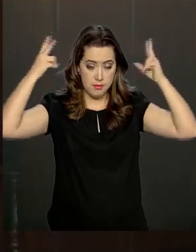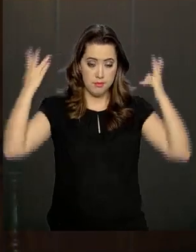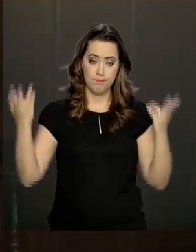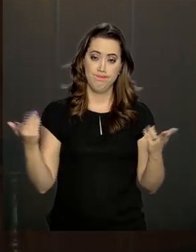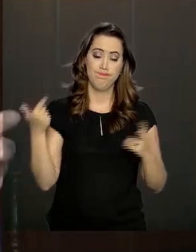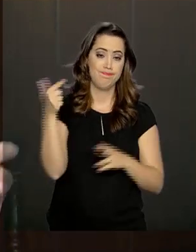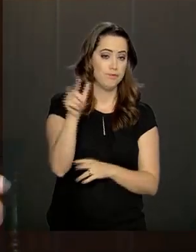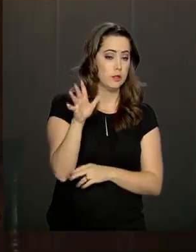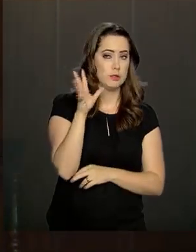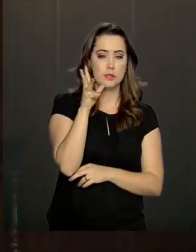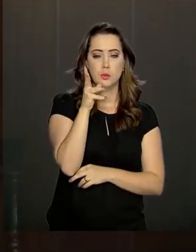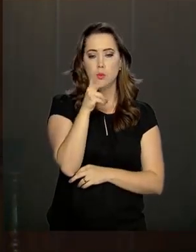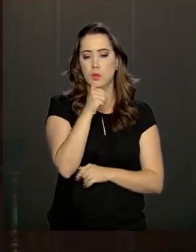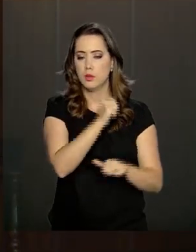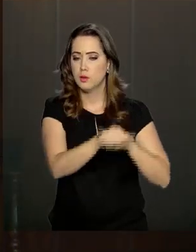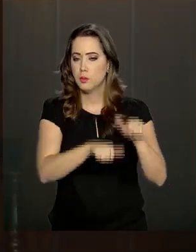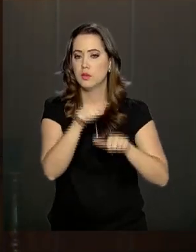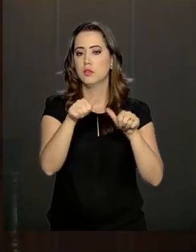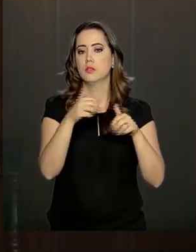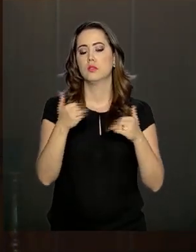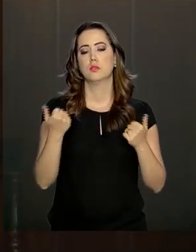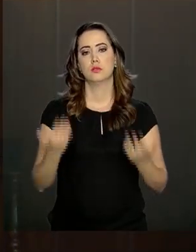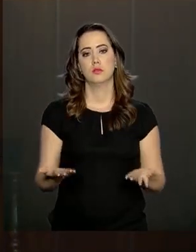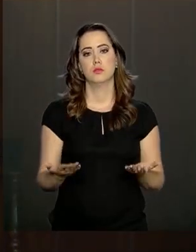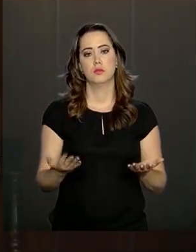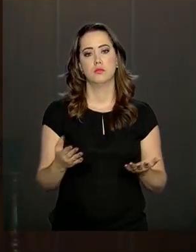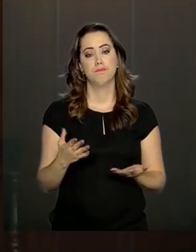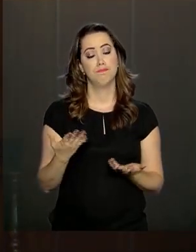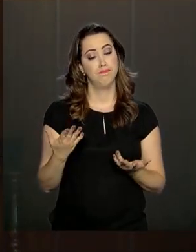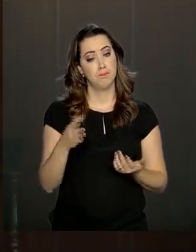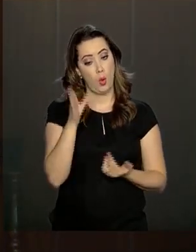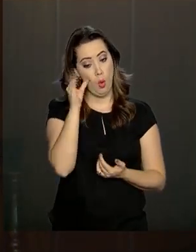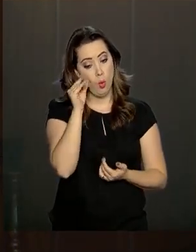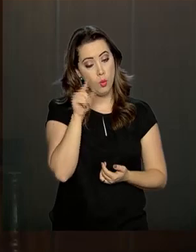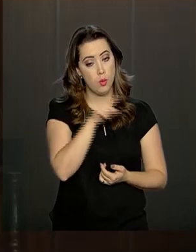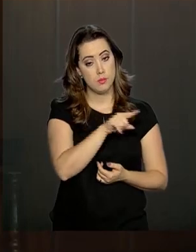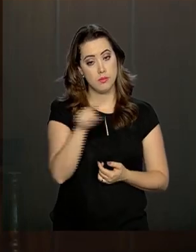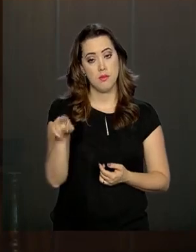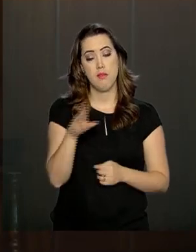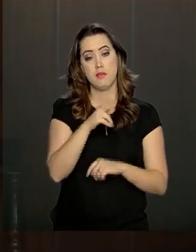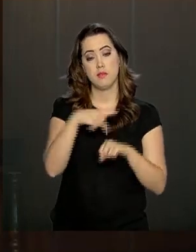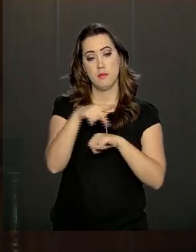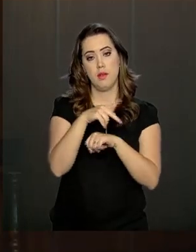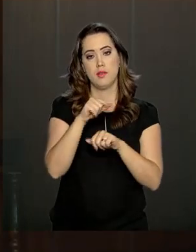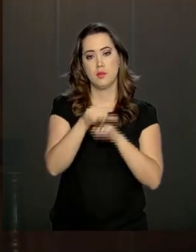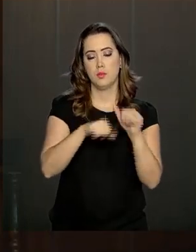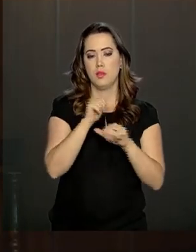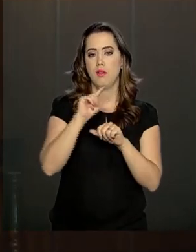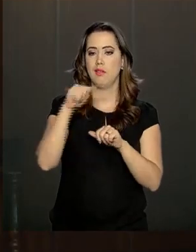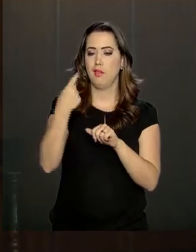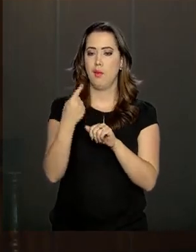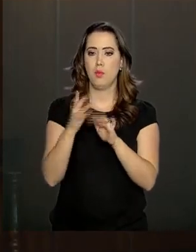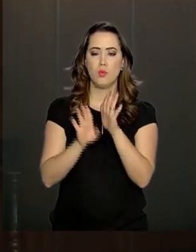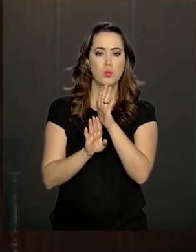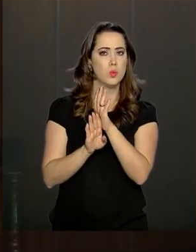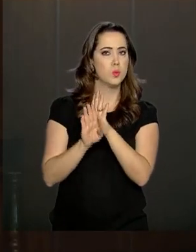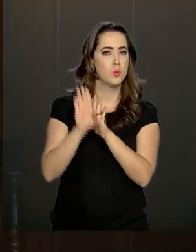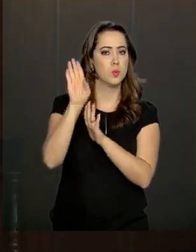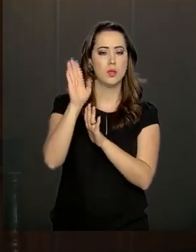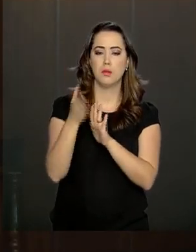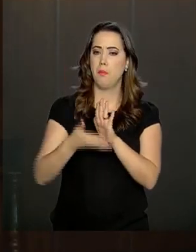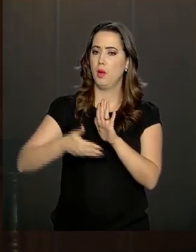demoraram a fazer a mudança. Curiosamente, todos esses países que fizeram a mudança, depois saíram crescendo.